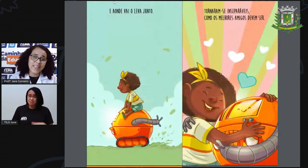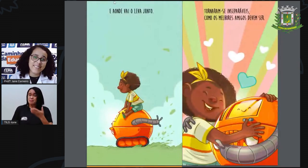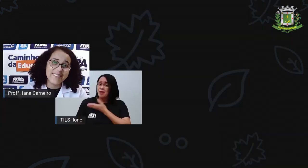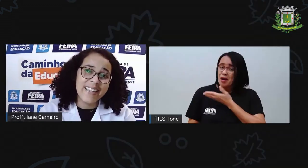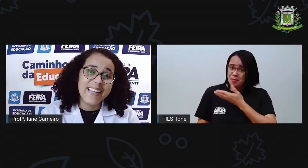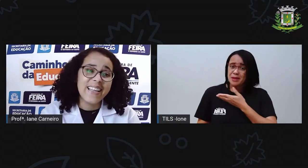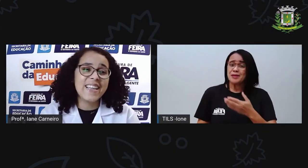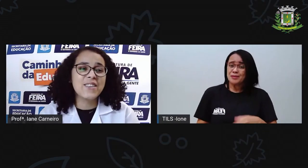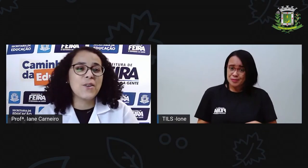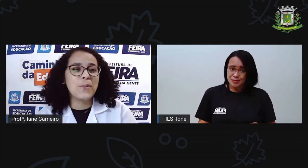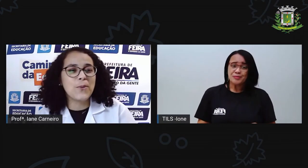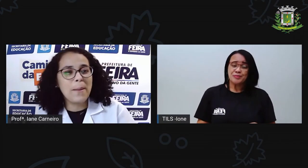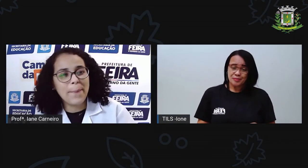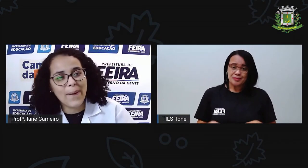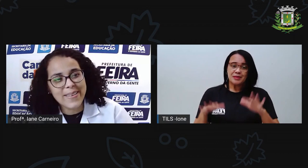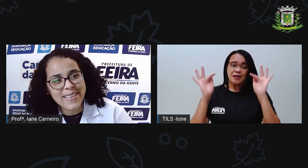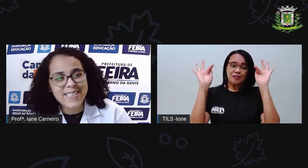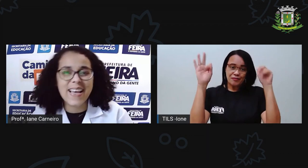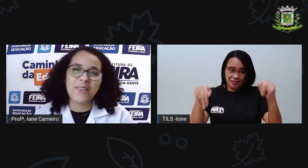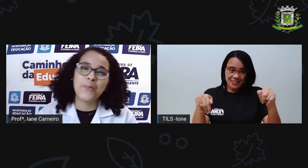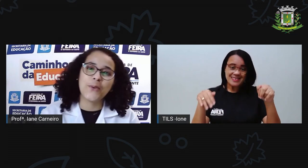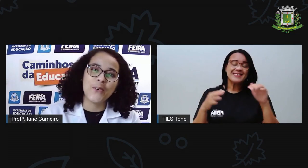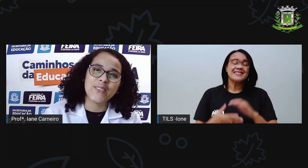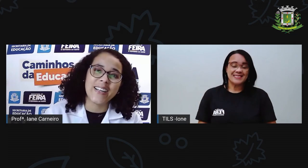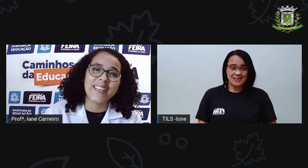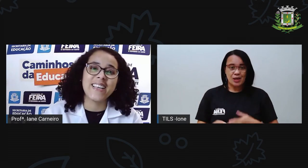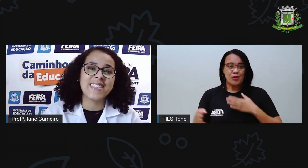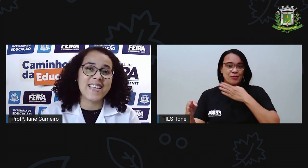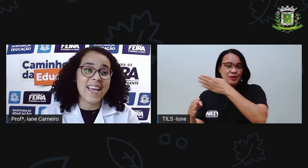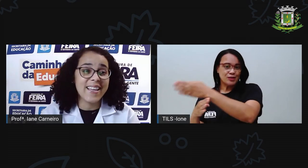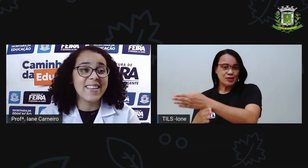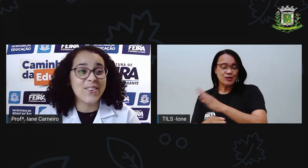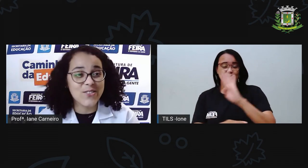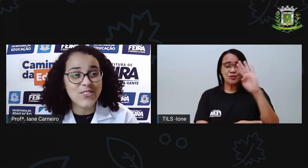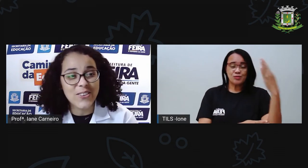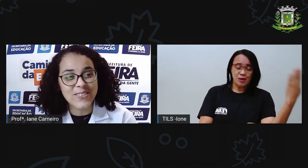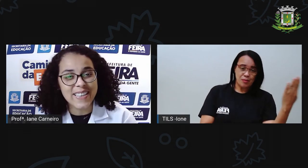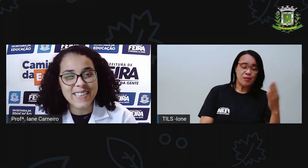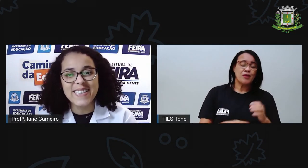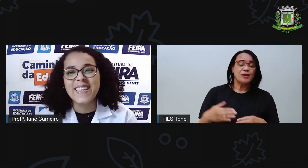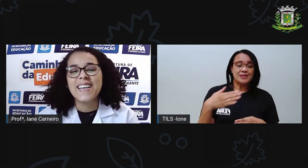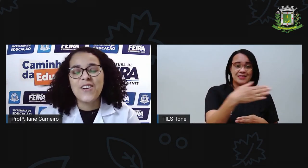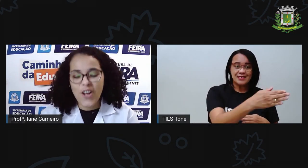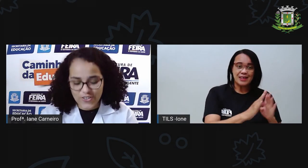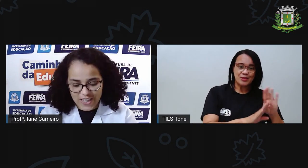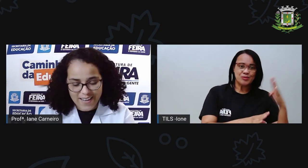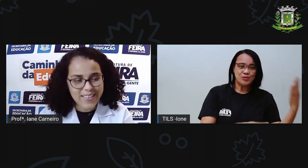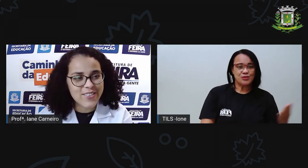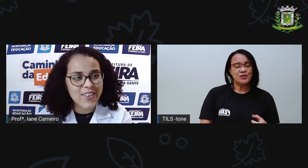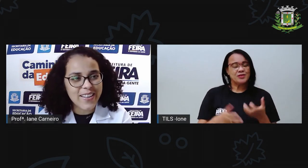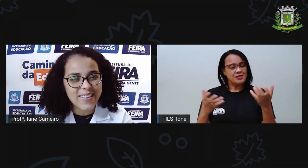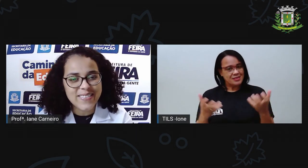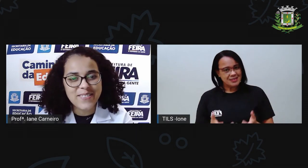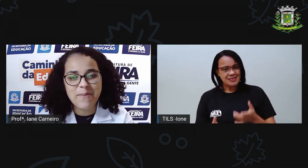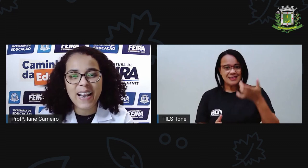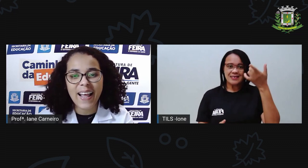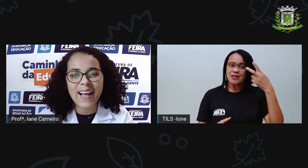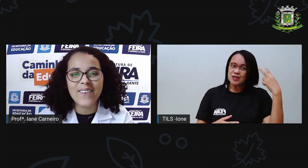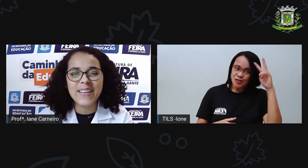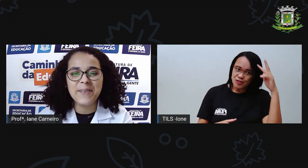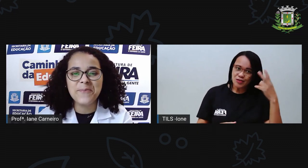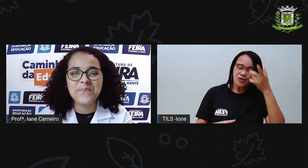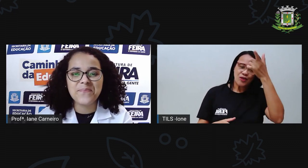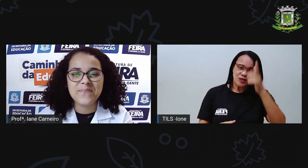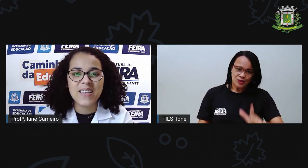Sim, entrou por uma porta, saiu por outra. Quem quiser, e conte outra. Gostaram da história? Bem